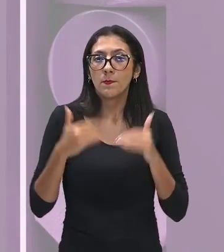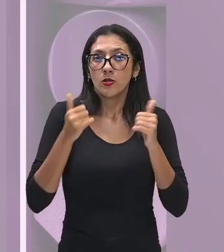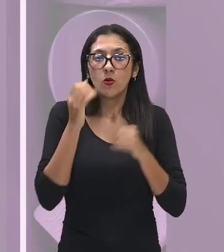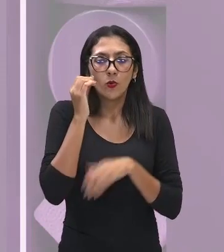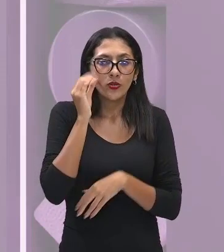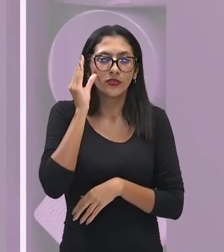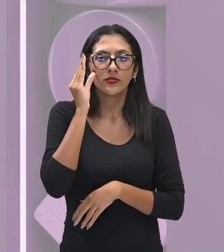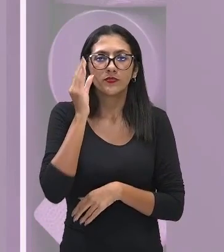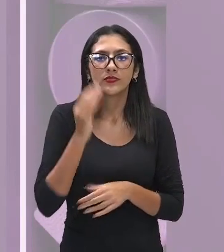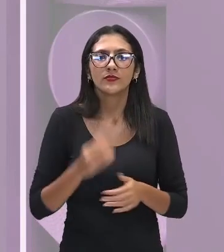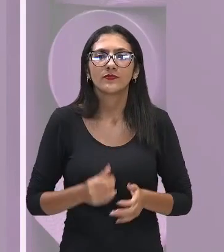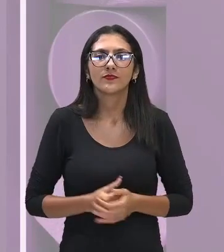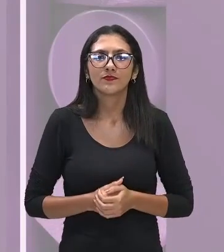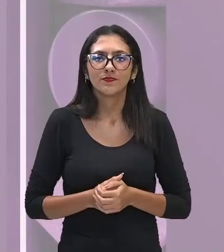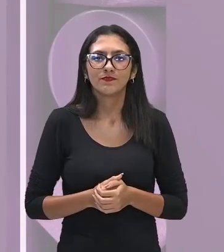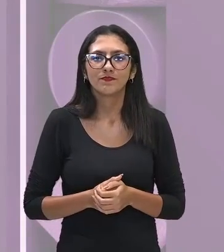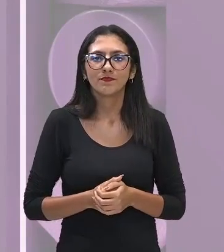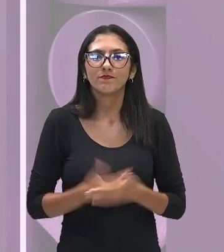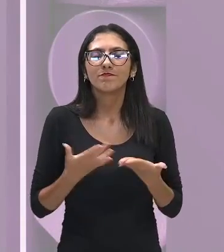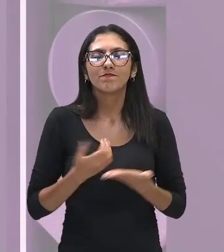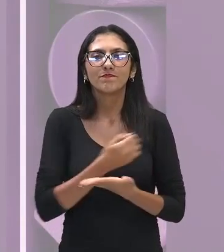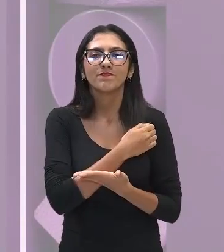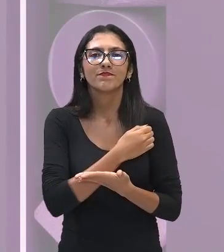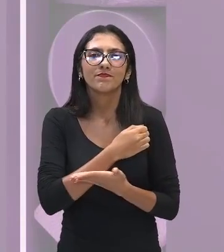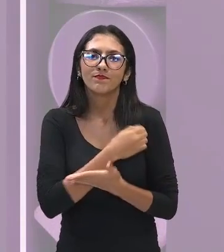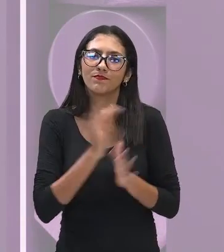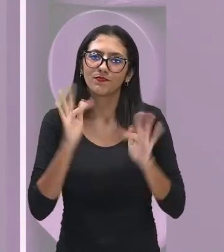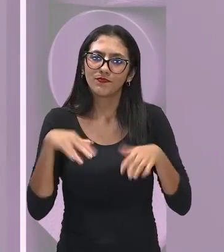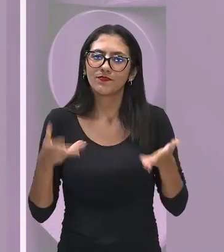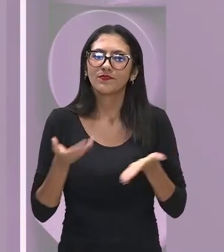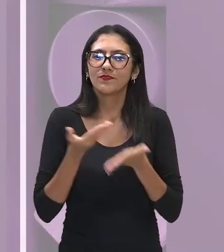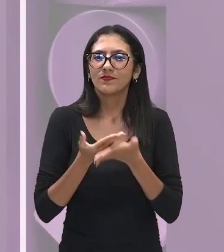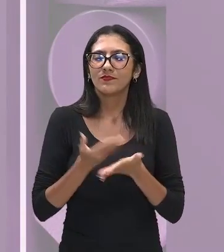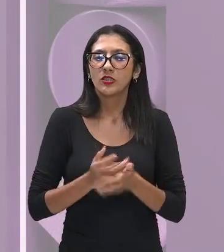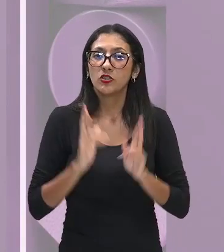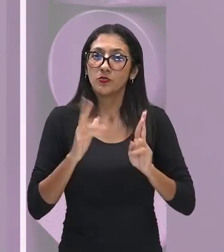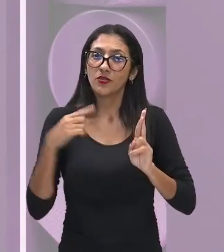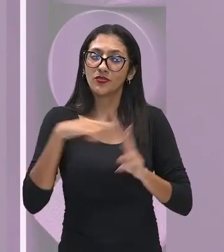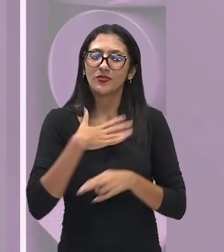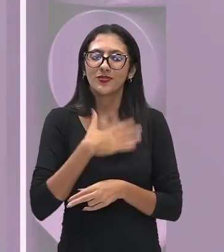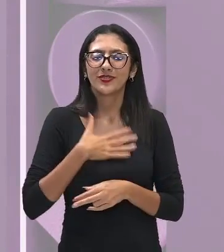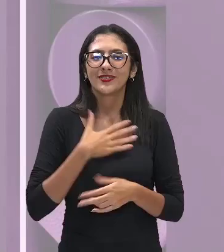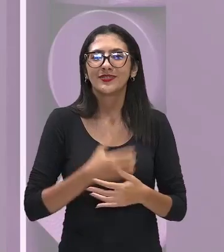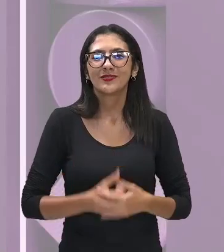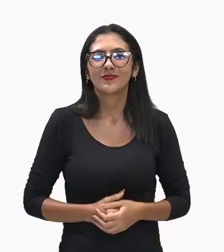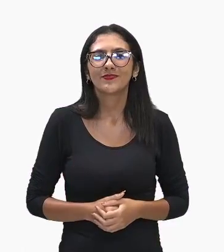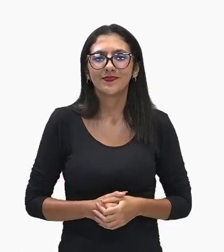Perfeito? Meus queridos alunos, essa foi a nossa aula, espero que tenham gostado.